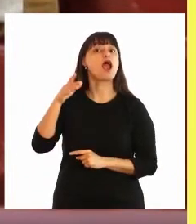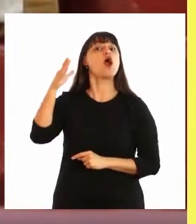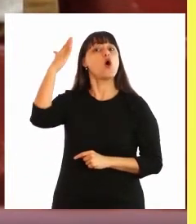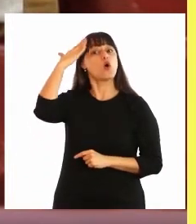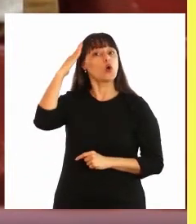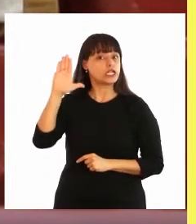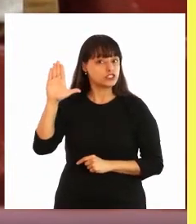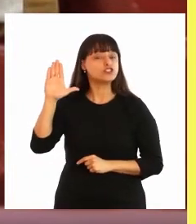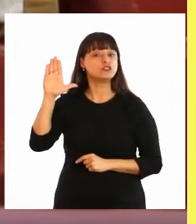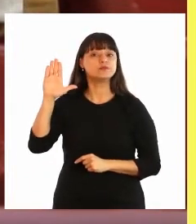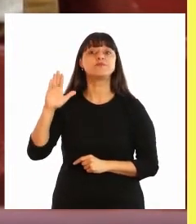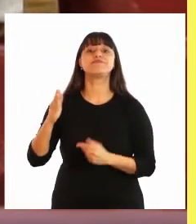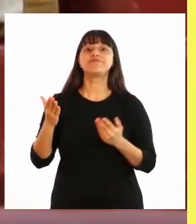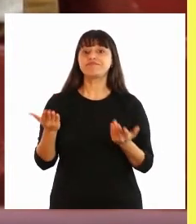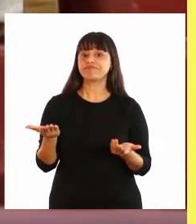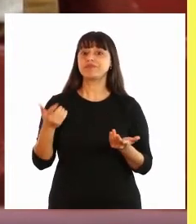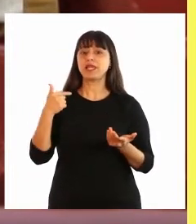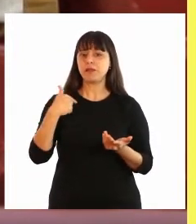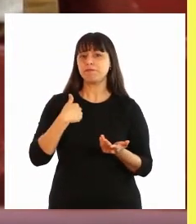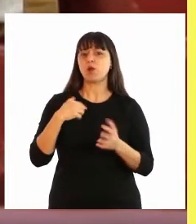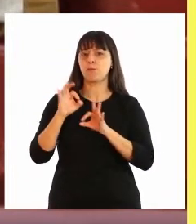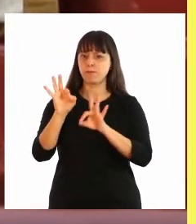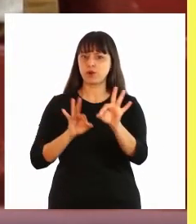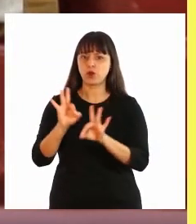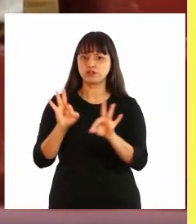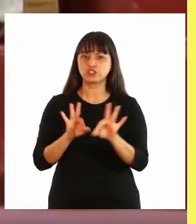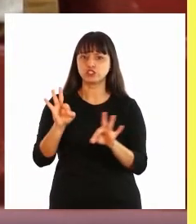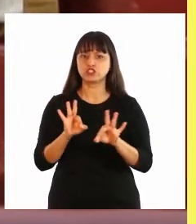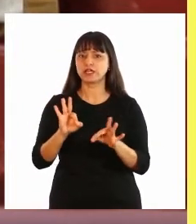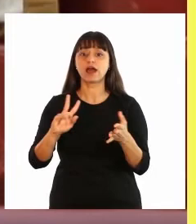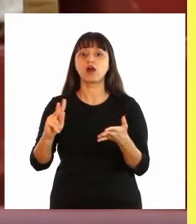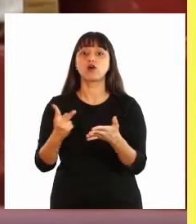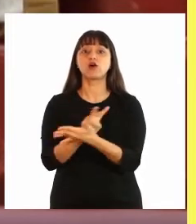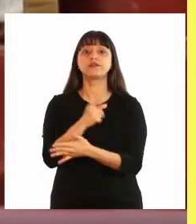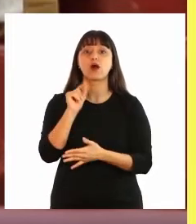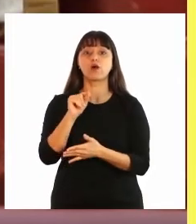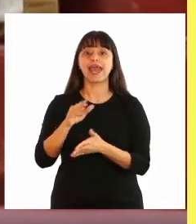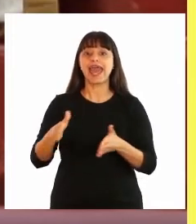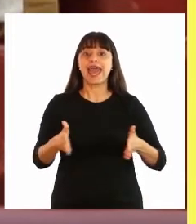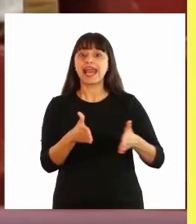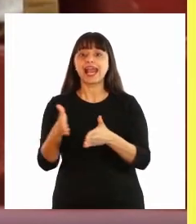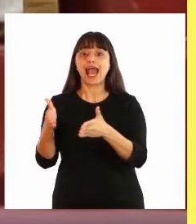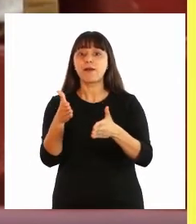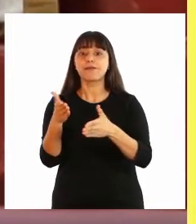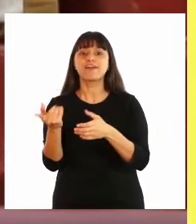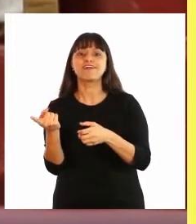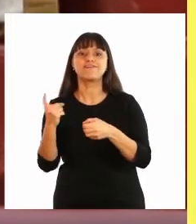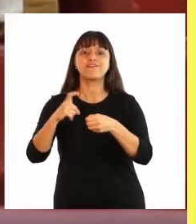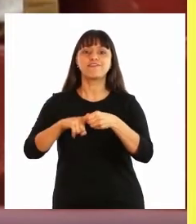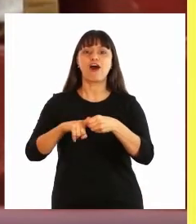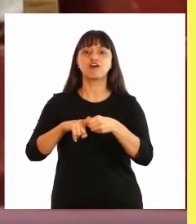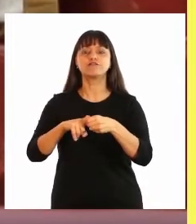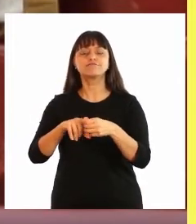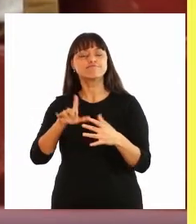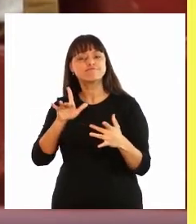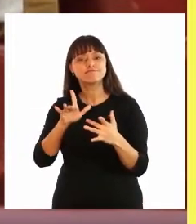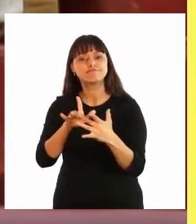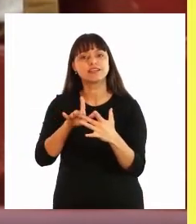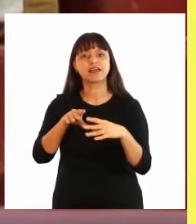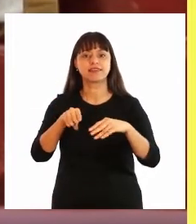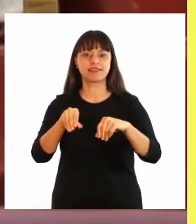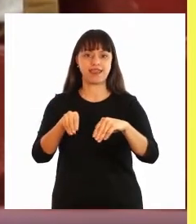e boa parte do meu projeto ele acontece nos caminhos de retorno à terra. Esse que é uma